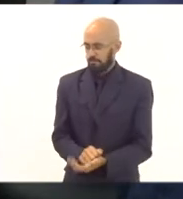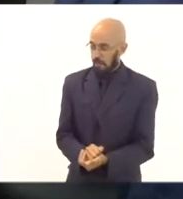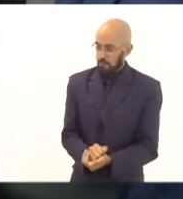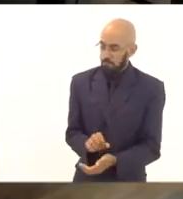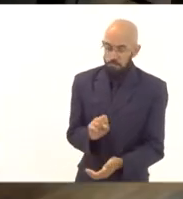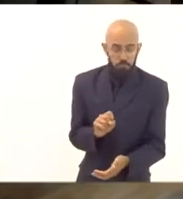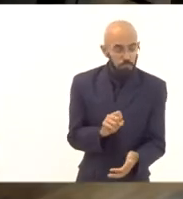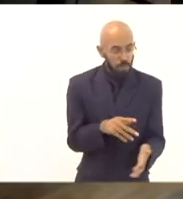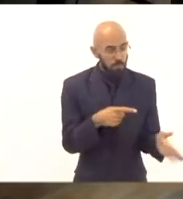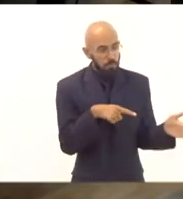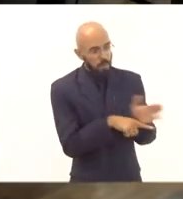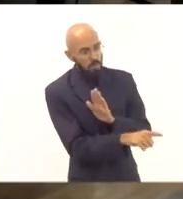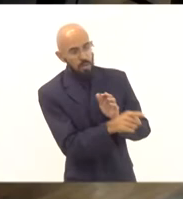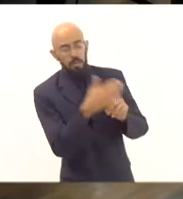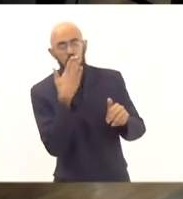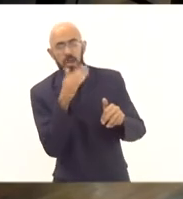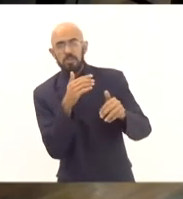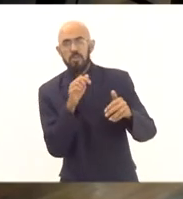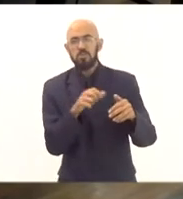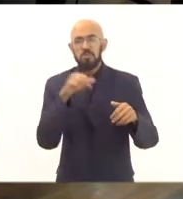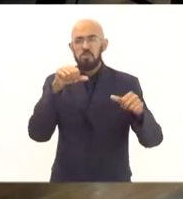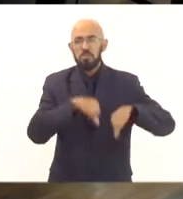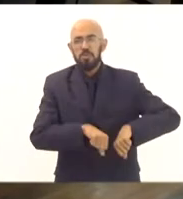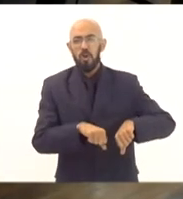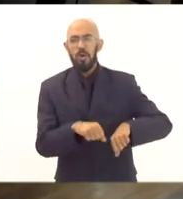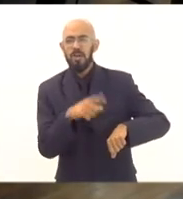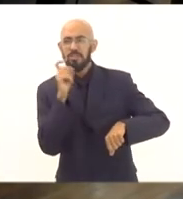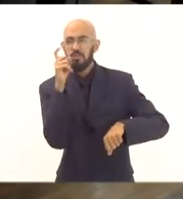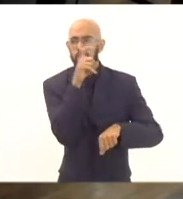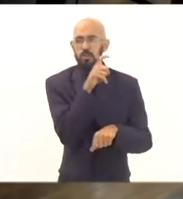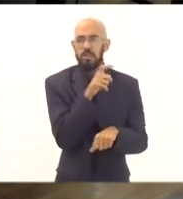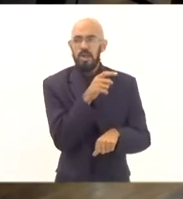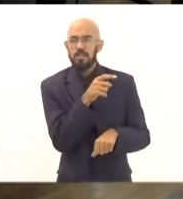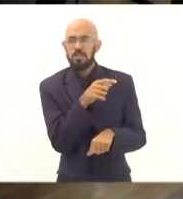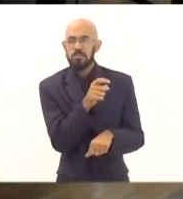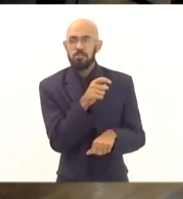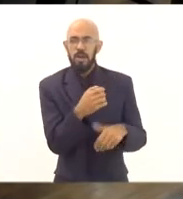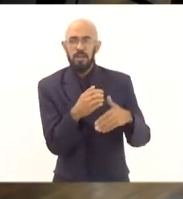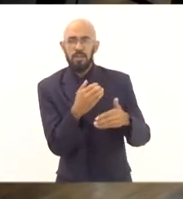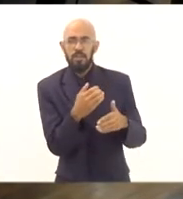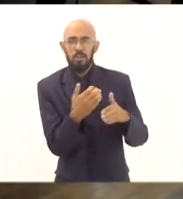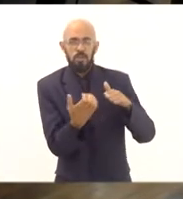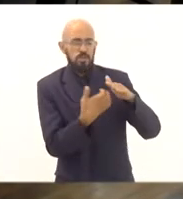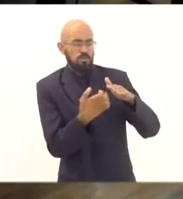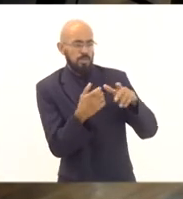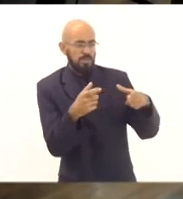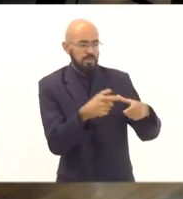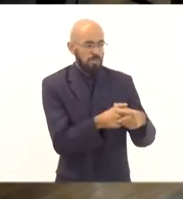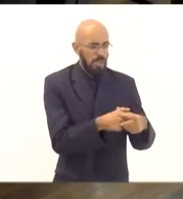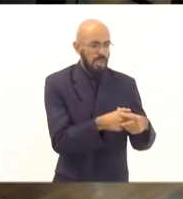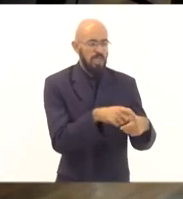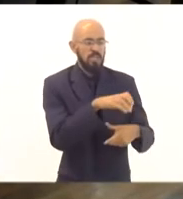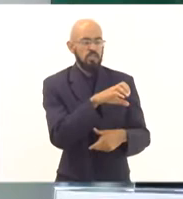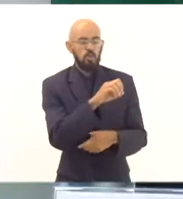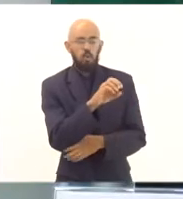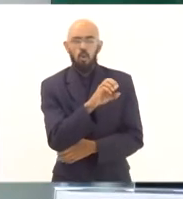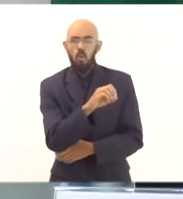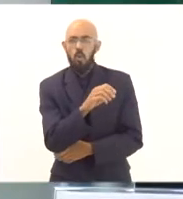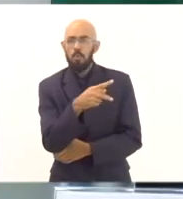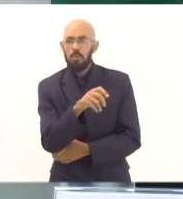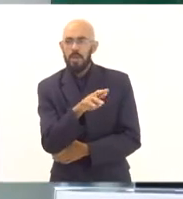quais foram os maiores entraves que ter exatamente para que o é o empresário as cooperativas